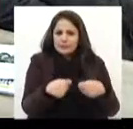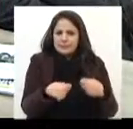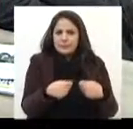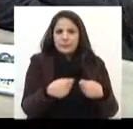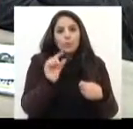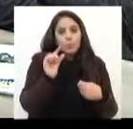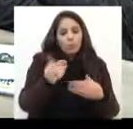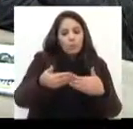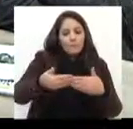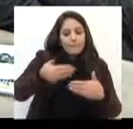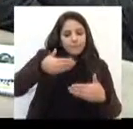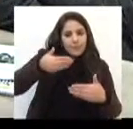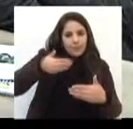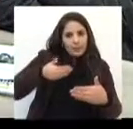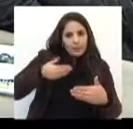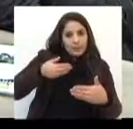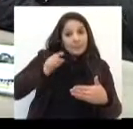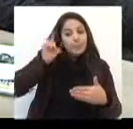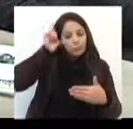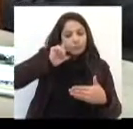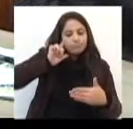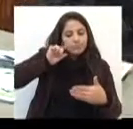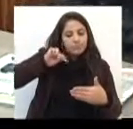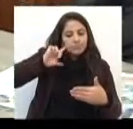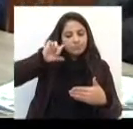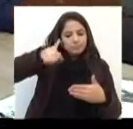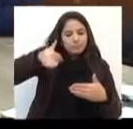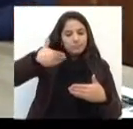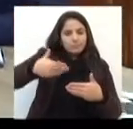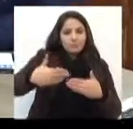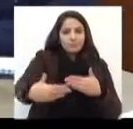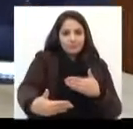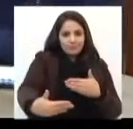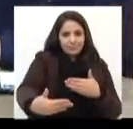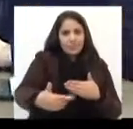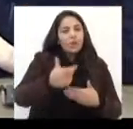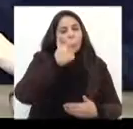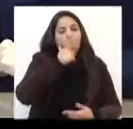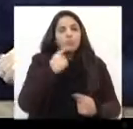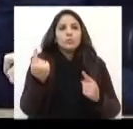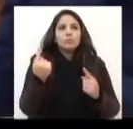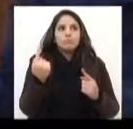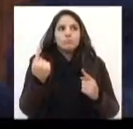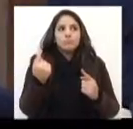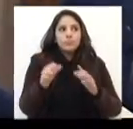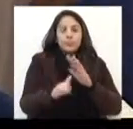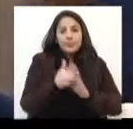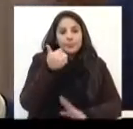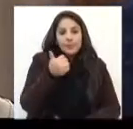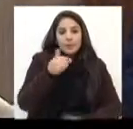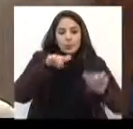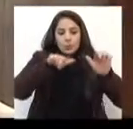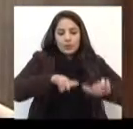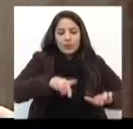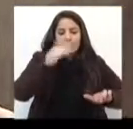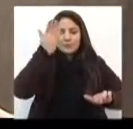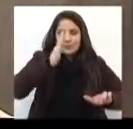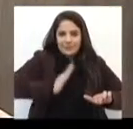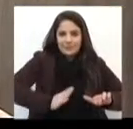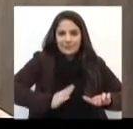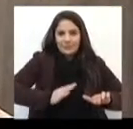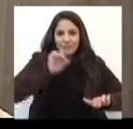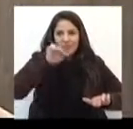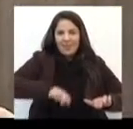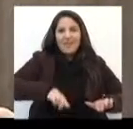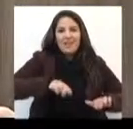ainda um pouquinho? Em princípio, eu acho que o cenário no Brasil é